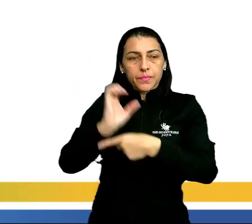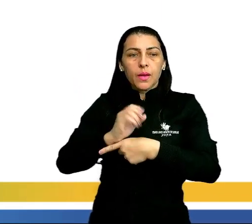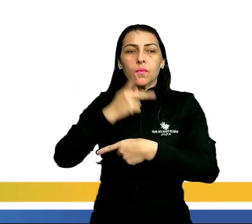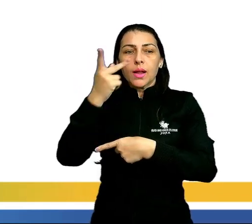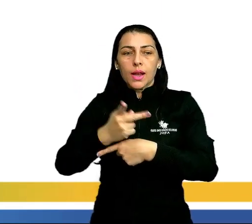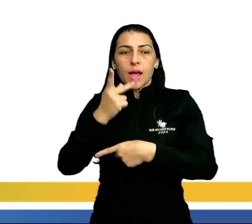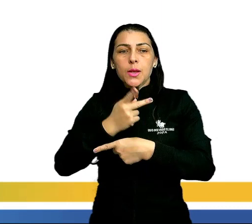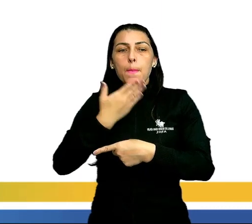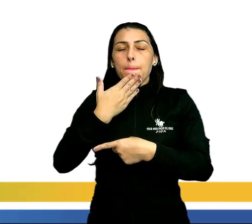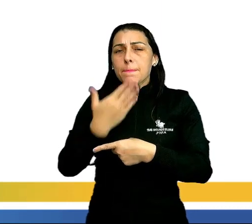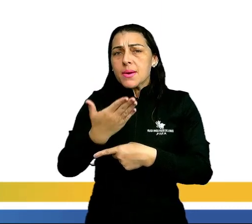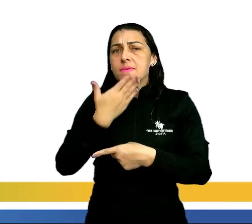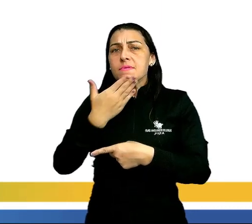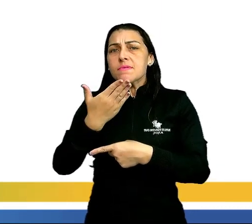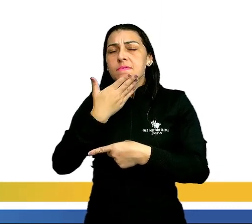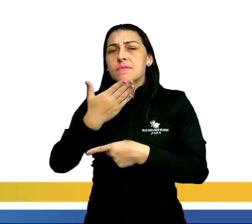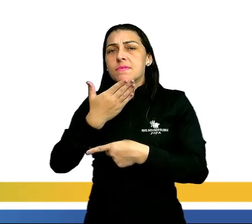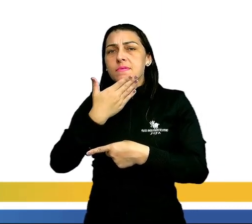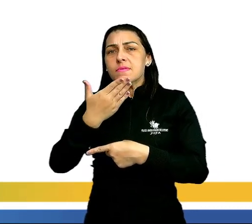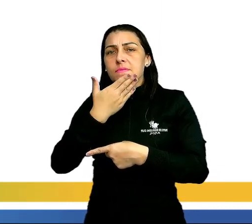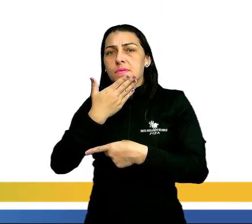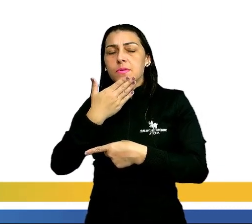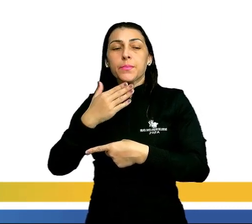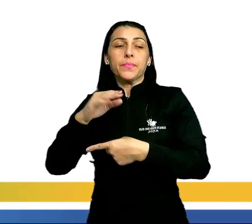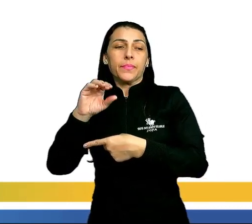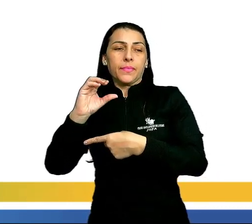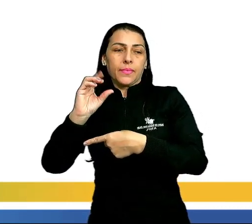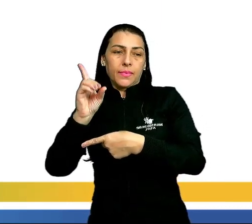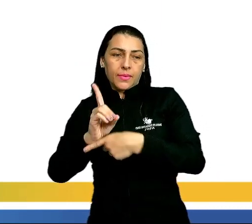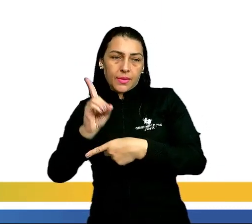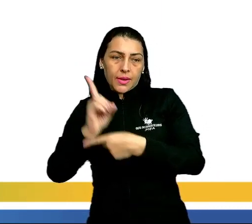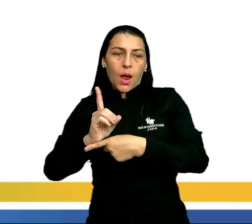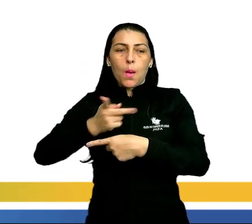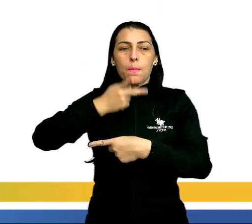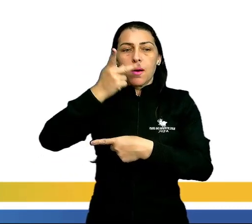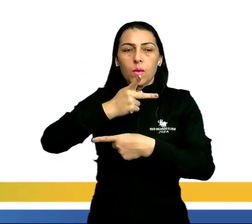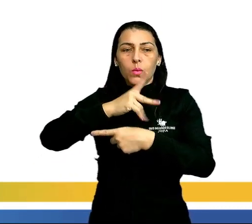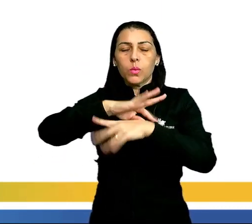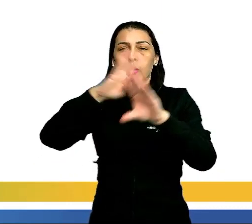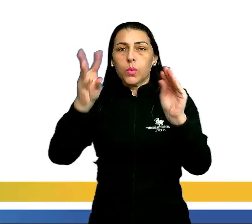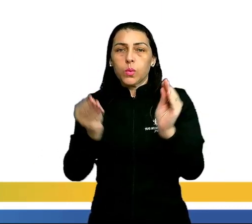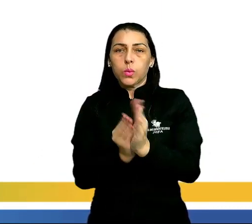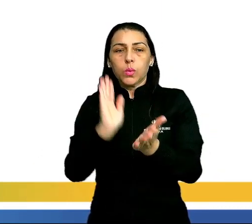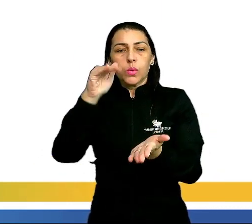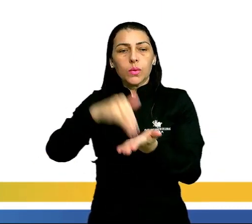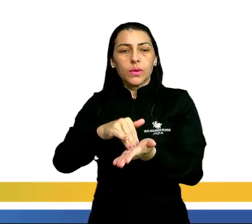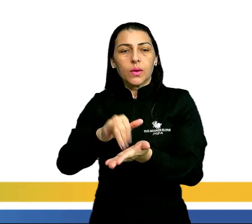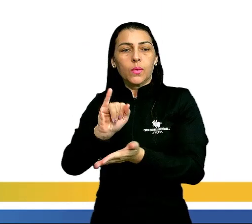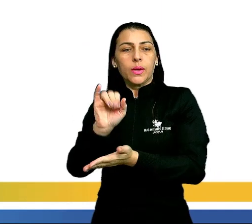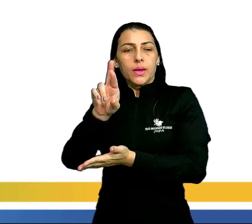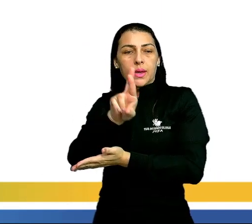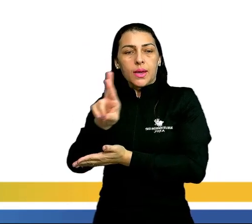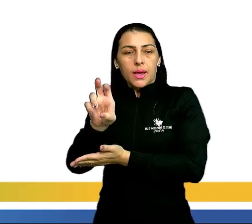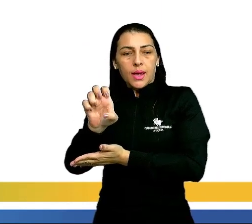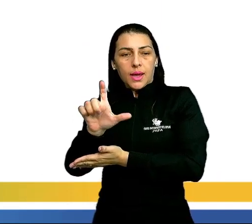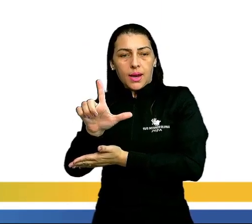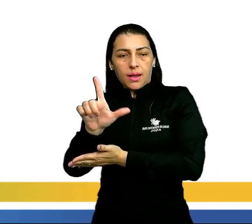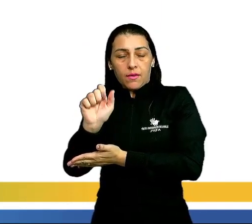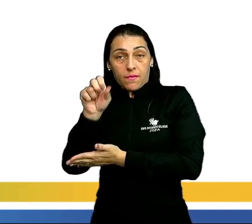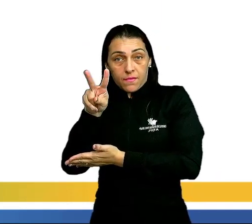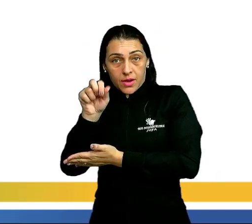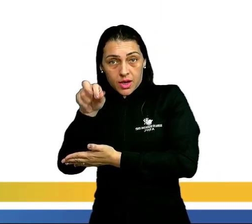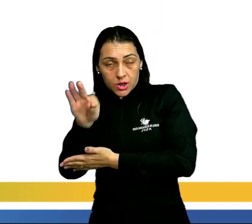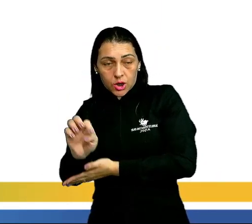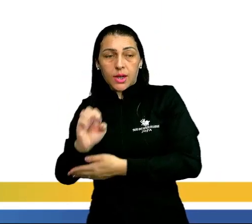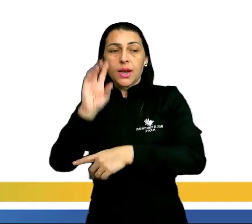C, uma falácia de petição de princípio. Letra D, uma falácia de conclusão